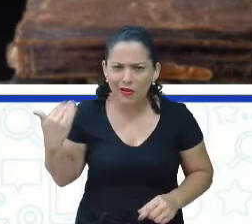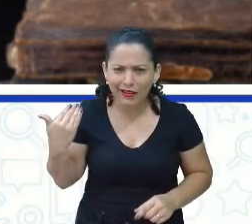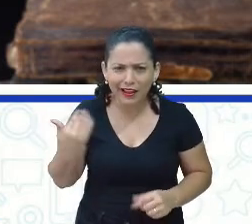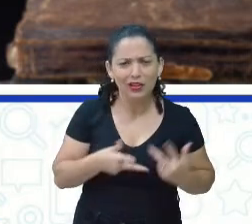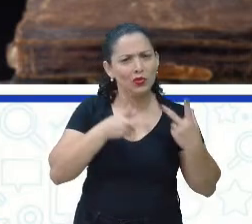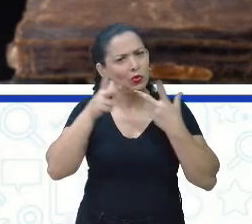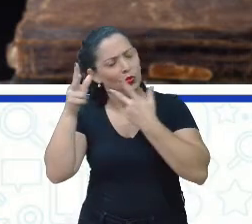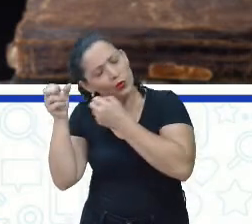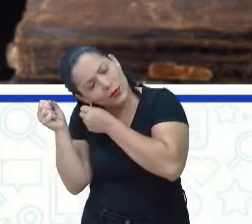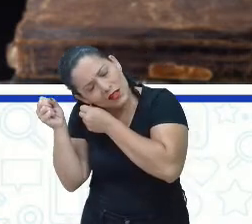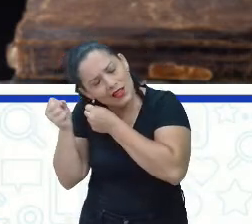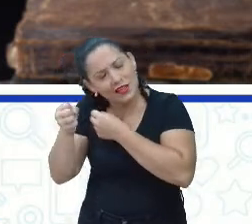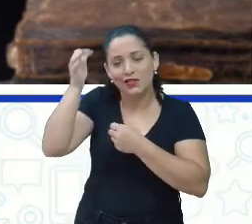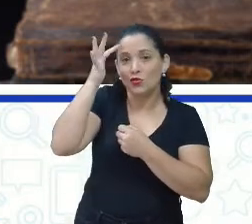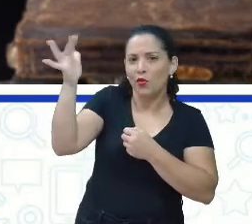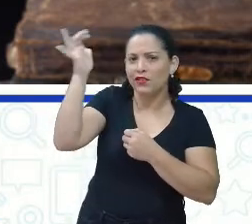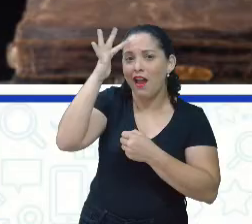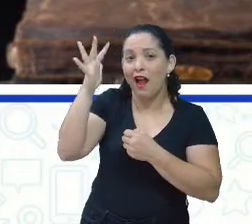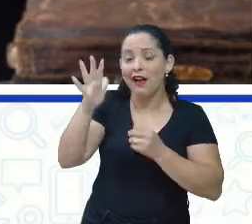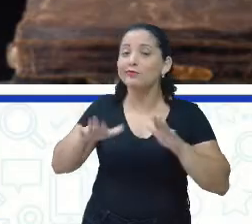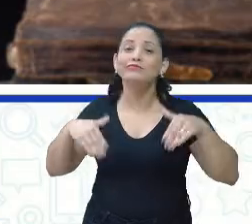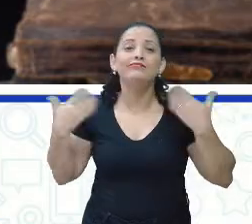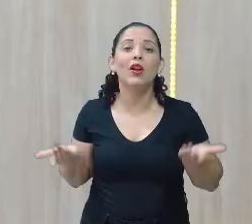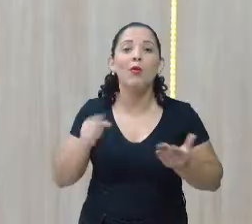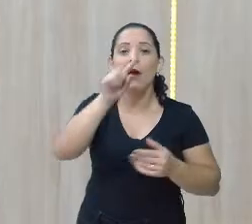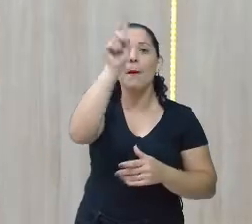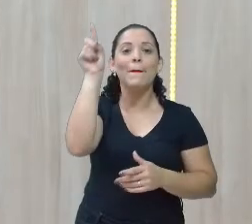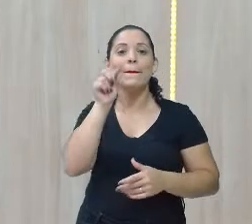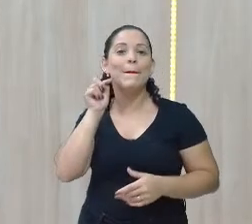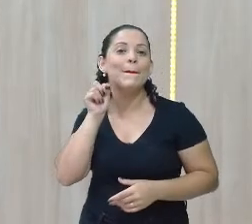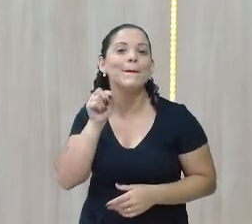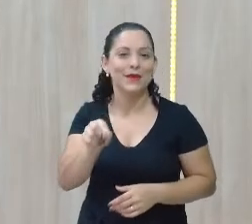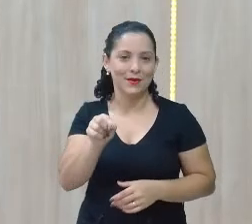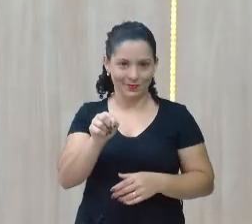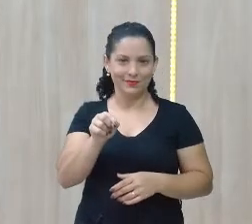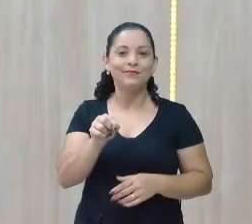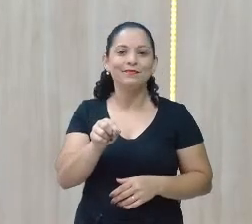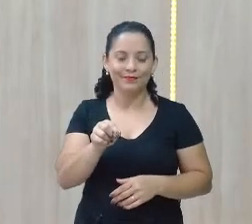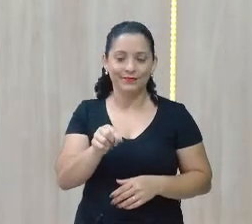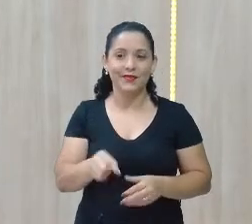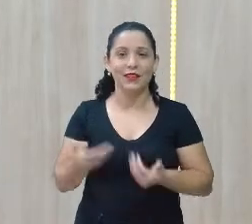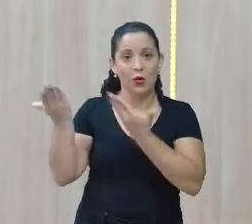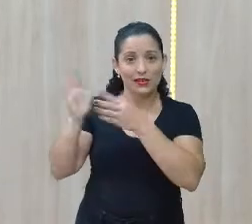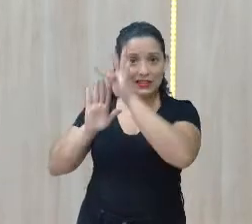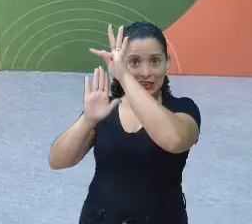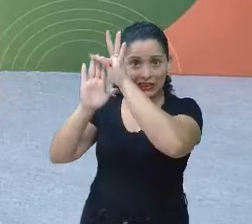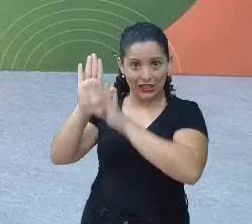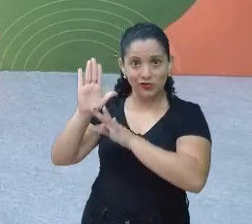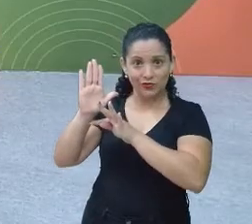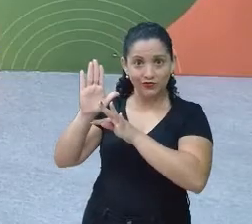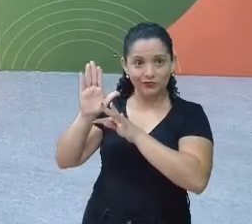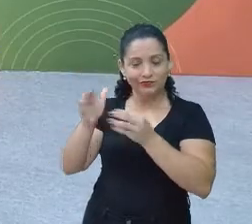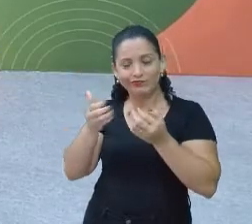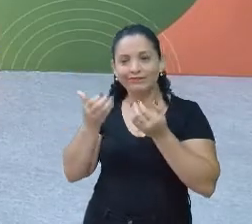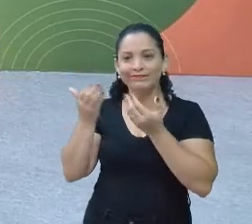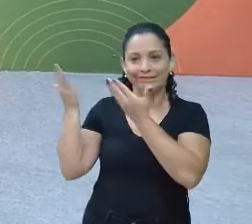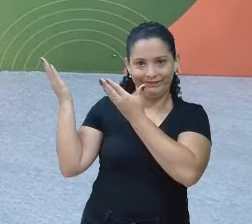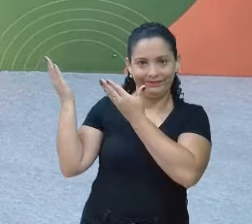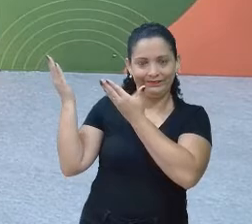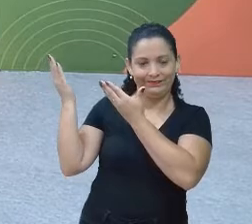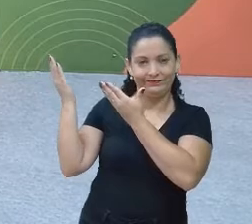talvez sonhar. É aí que bate o ponto. Com esse texto, esse recorte, eu quero essa câmera daqui. Estou afoito hoje. Vem